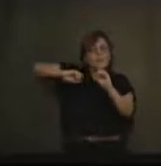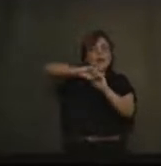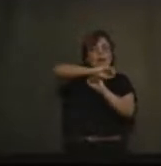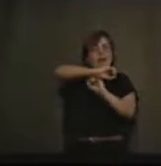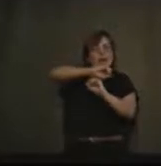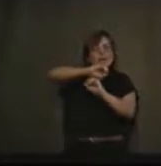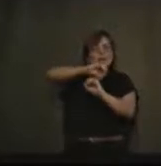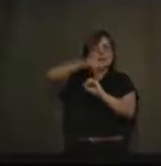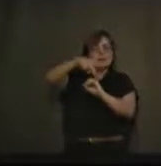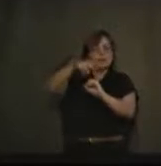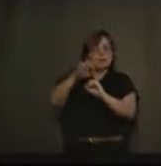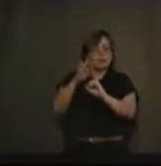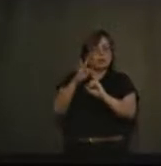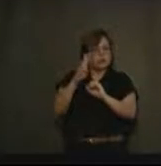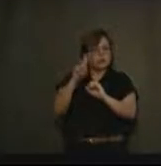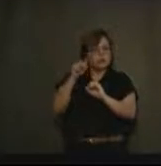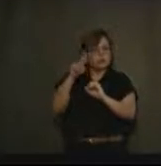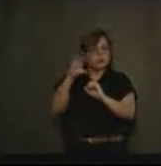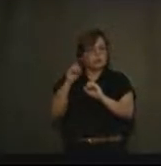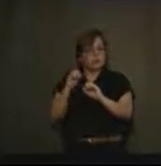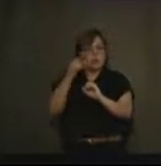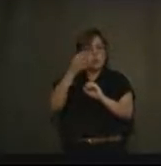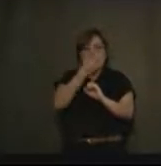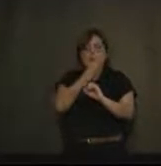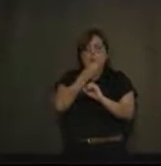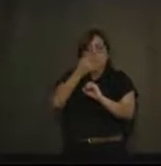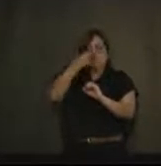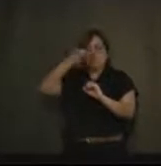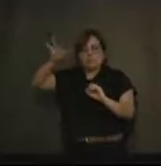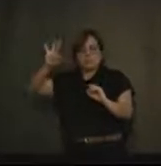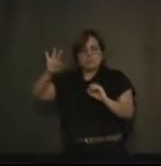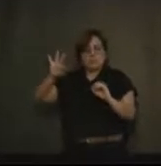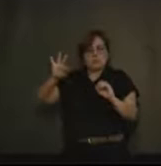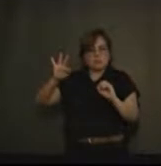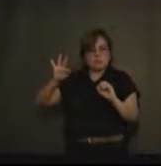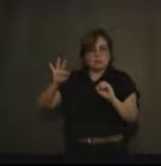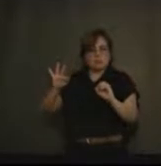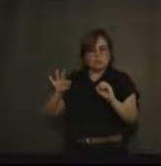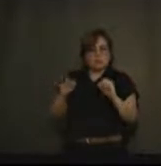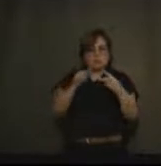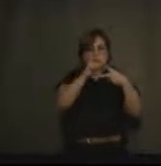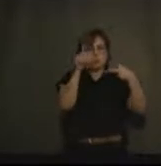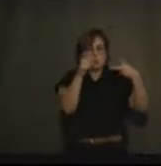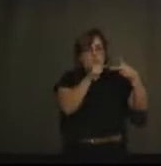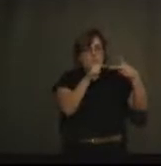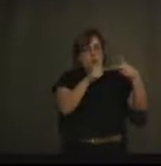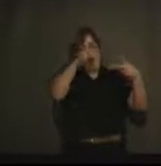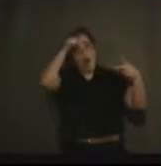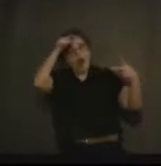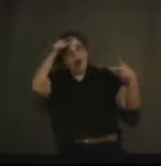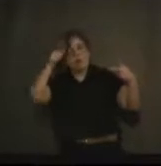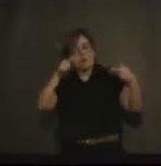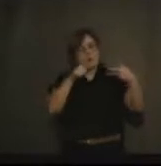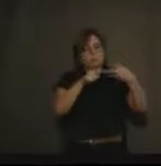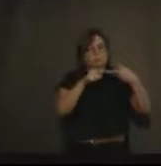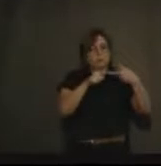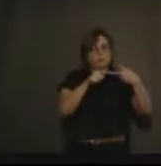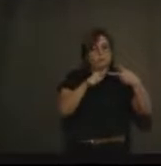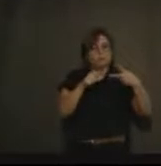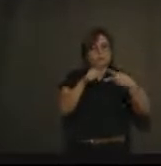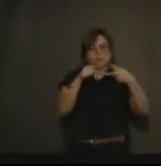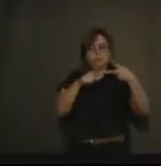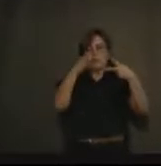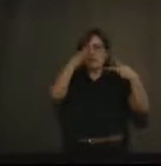francês Le Verrier e a observação astronômica foi feita pelo alemão Johann Galle. A questão que se colocava